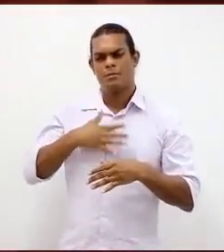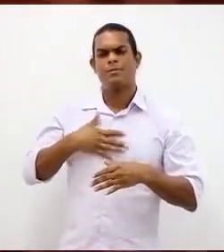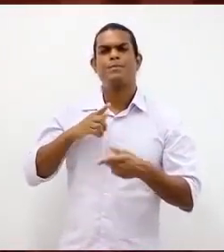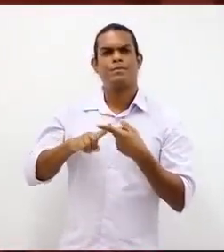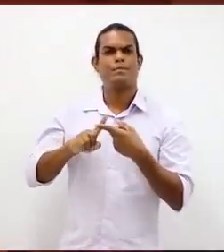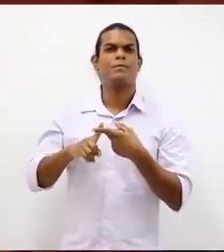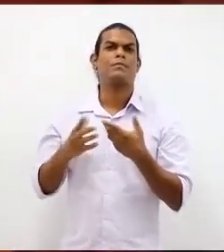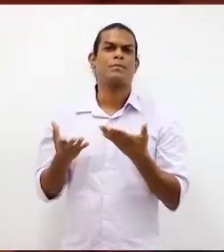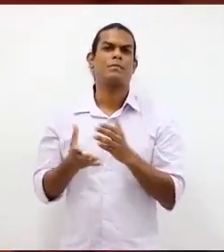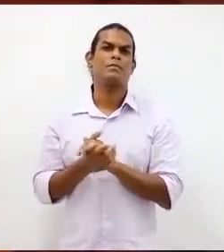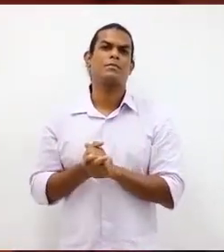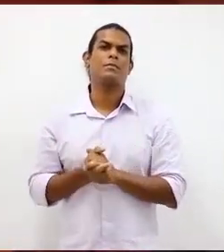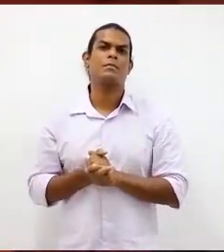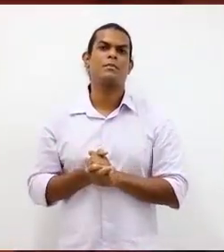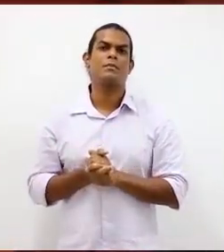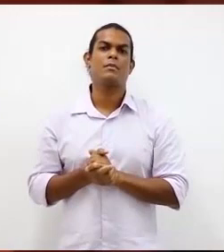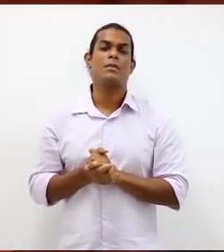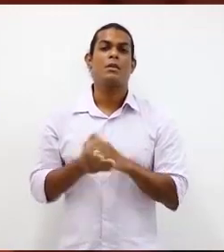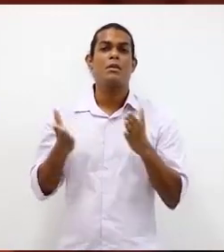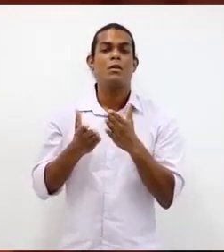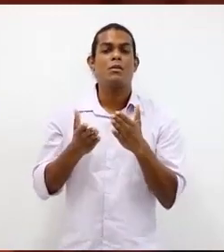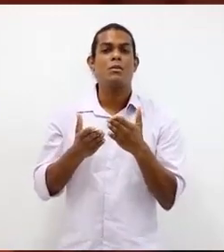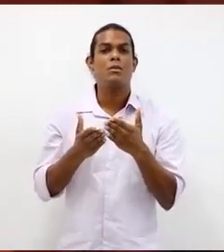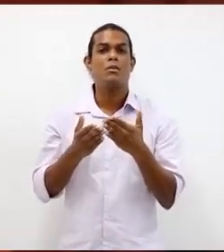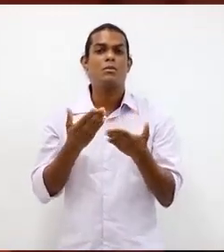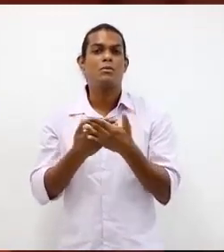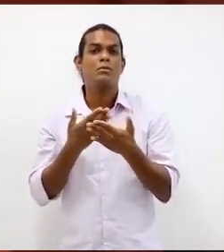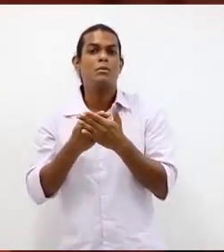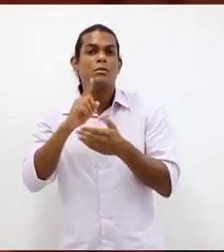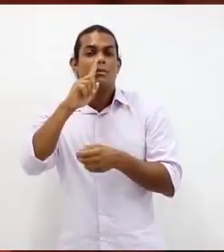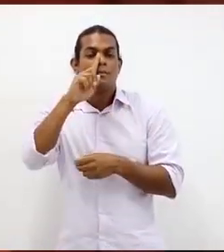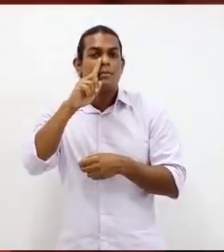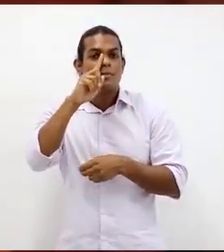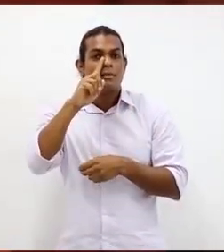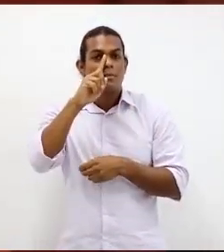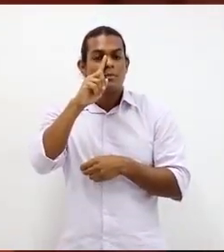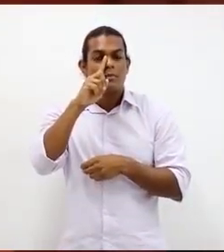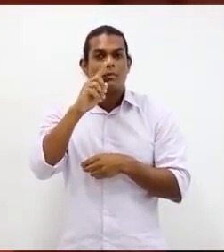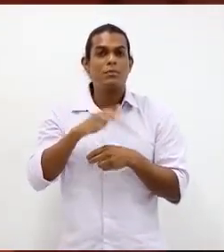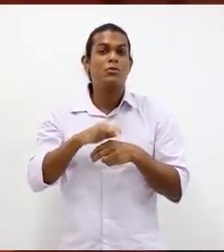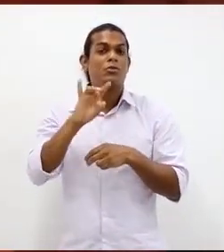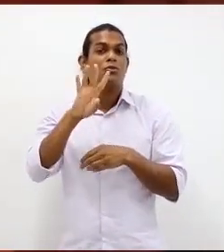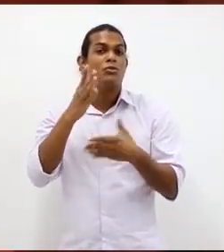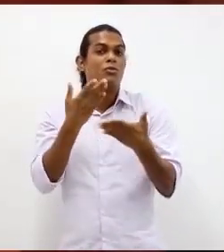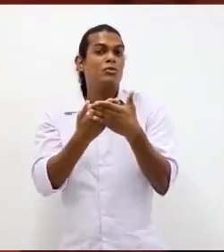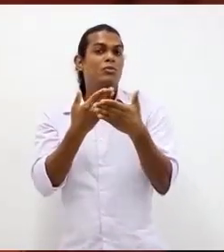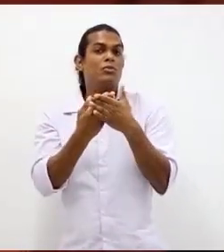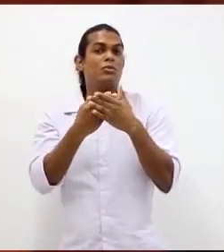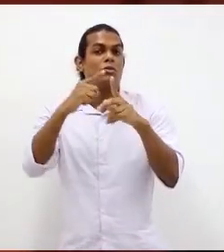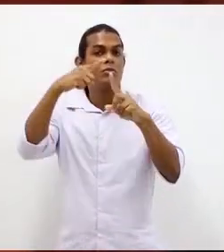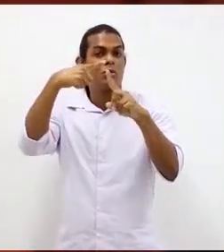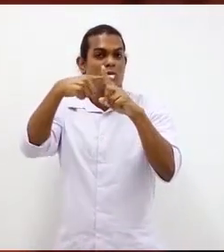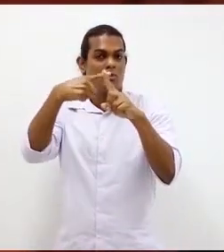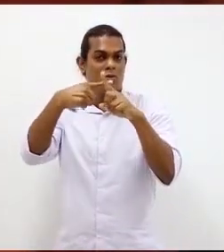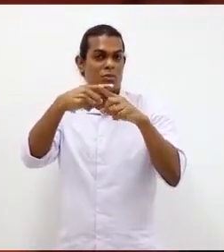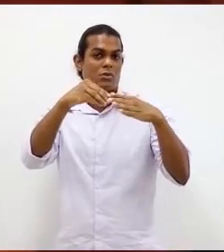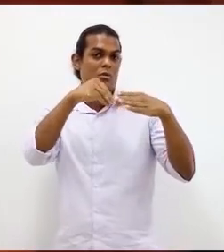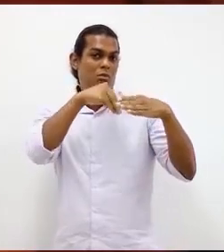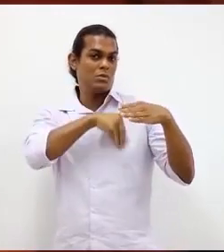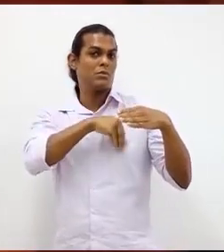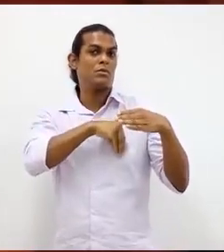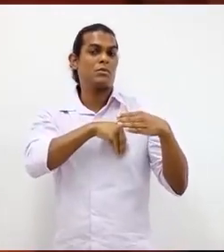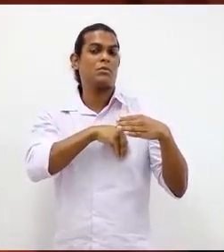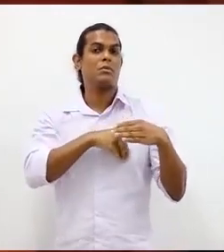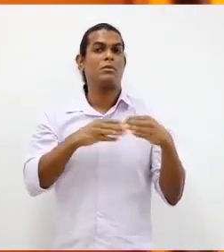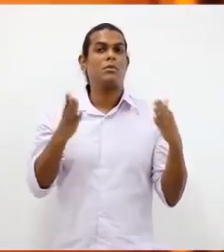momento da nossa aula, que é exatamente sobre a periculosidade, que nós não falamos ainda. Nós falamos até agora sobre insalubridade. Vamos falar sobre periculosidade?